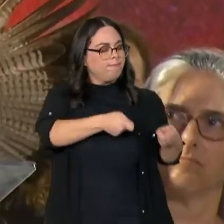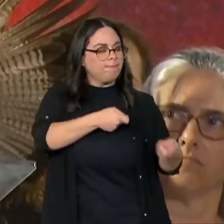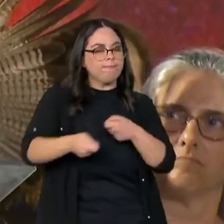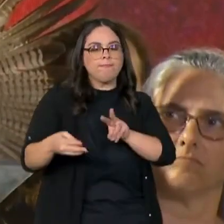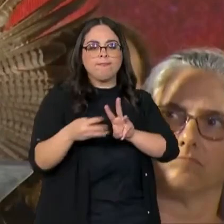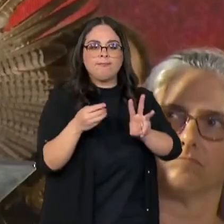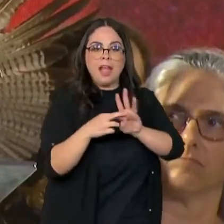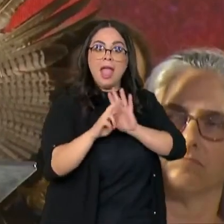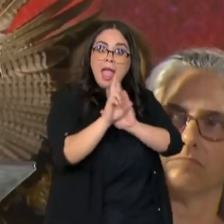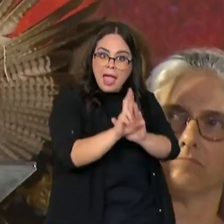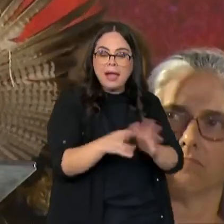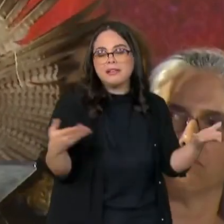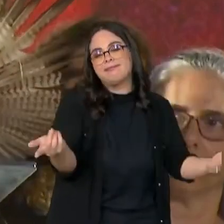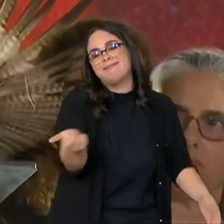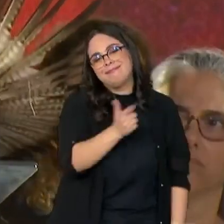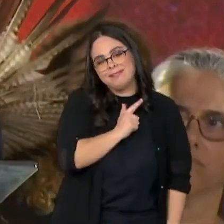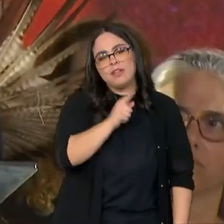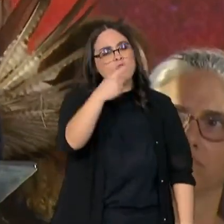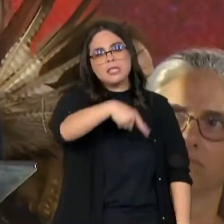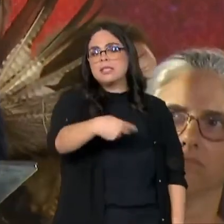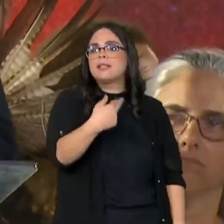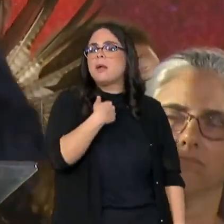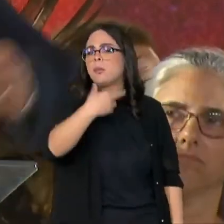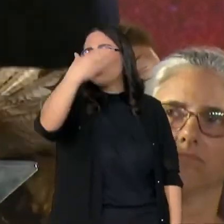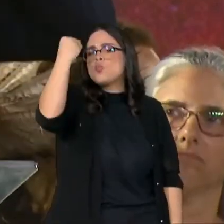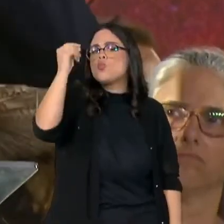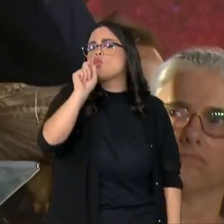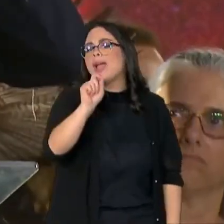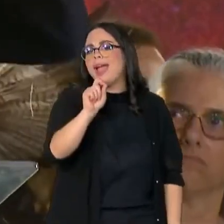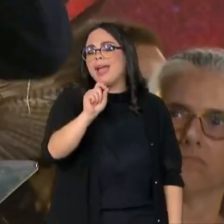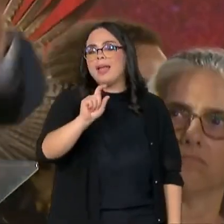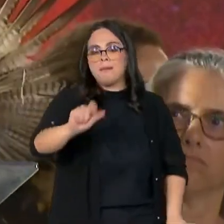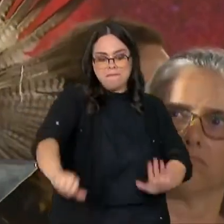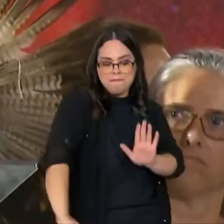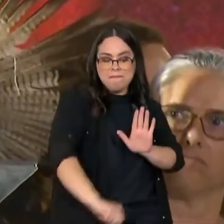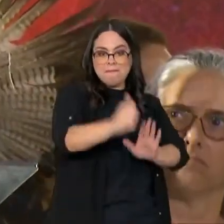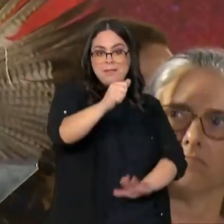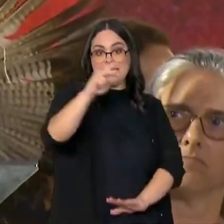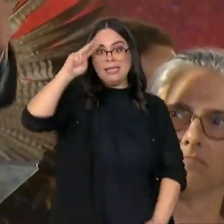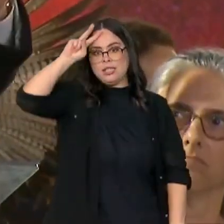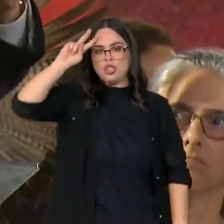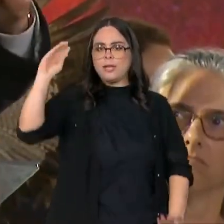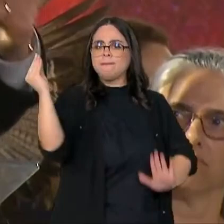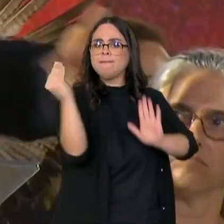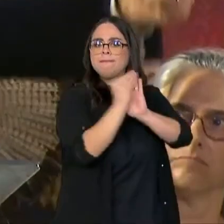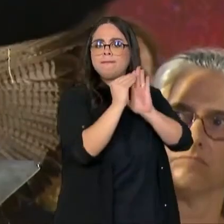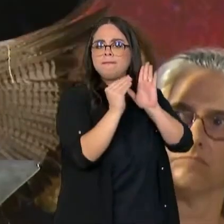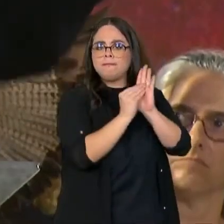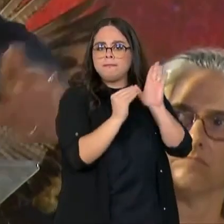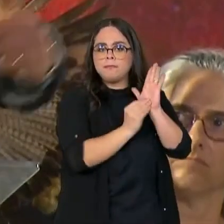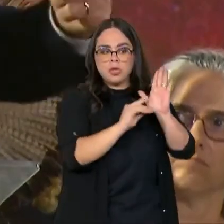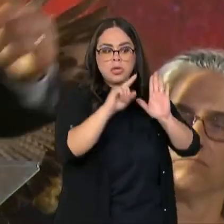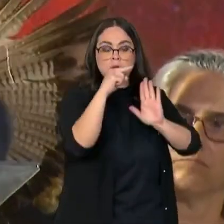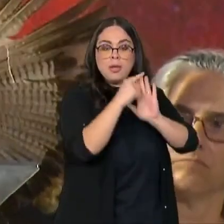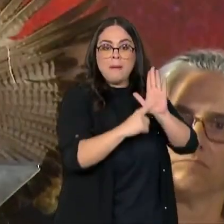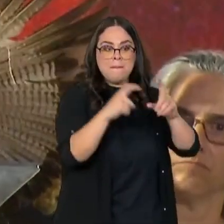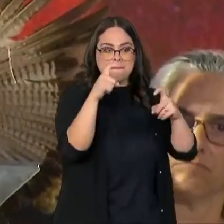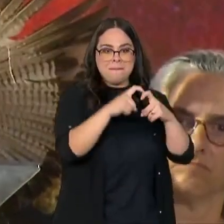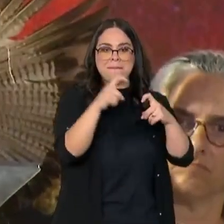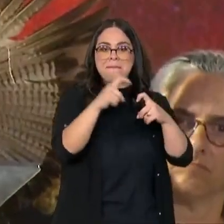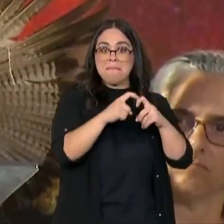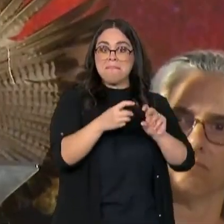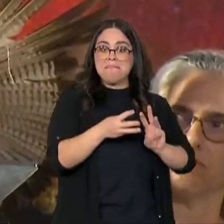e agora tem. Vocês não podem esquecer que pela primeira vez na história a gente tem um médico